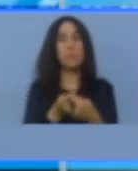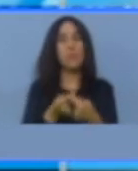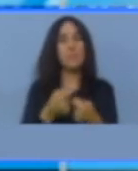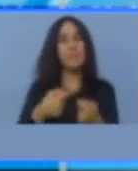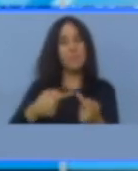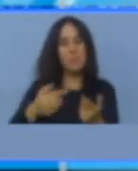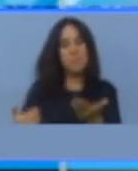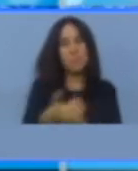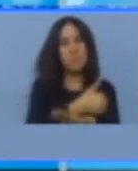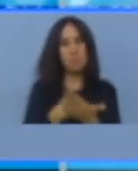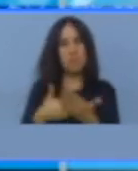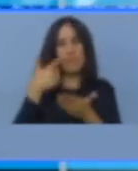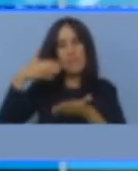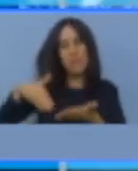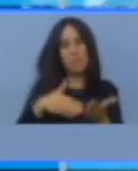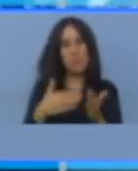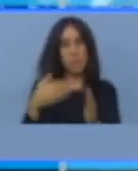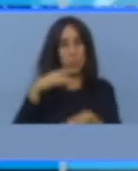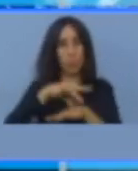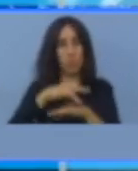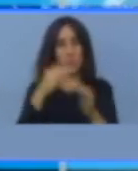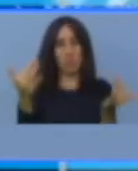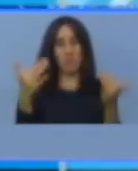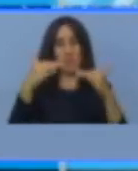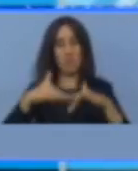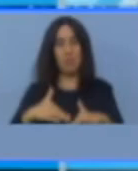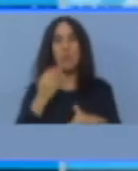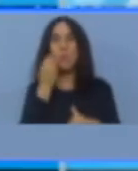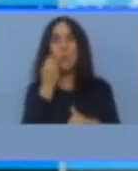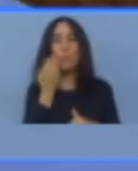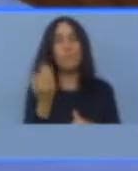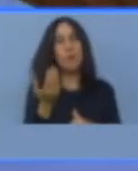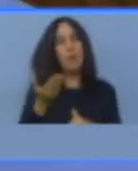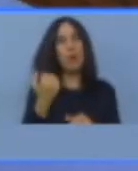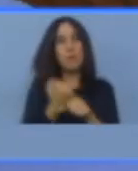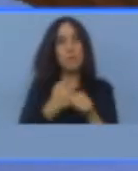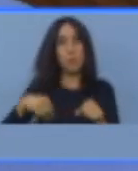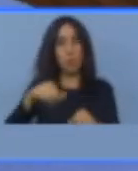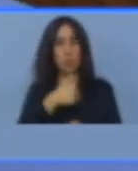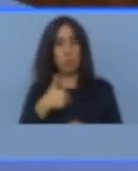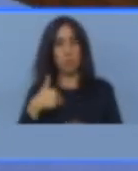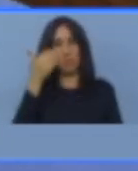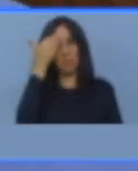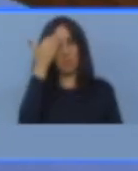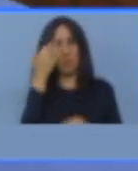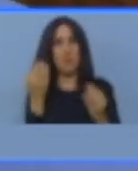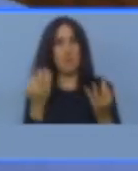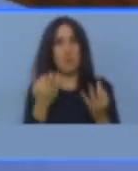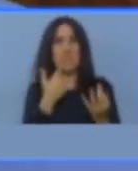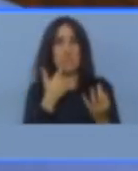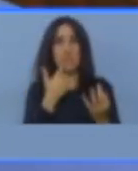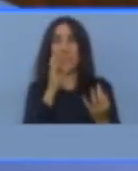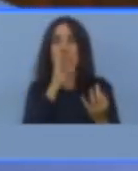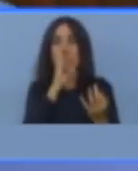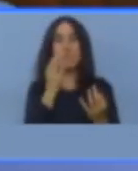referenciação atual de encaminhamento de utentes para nós é feito através daquilo que são os serviços locais de saúde mental. E, portanto, isso significa, se